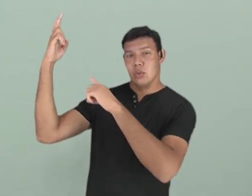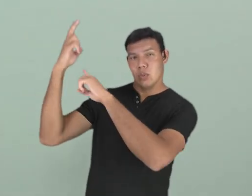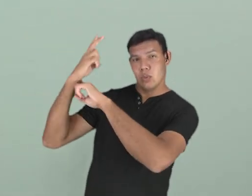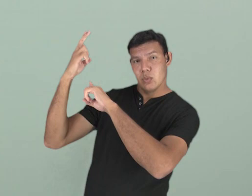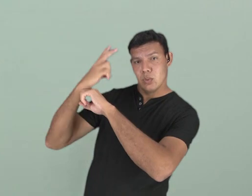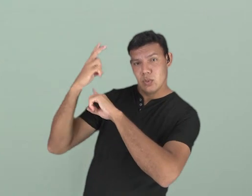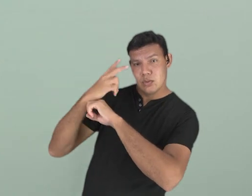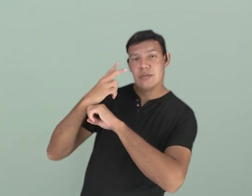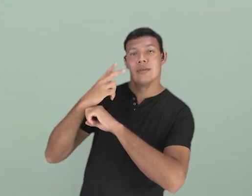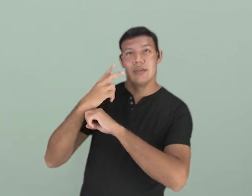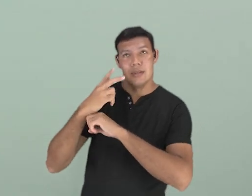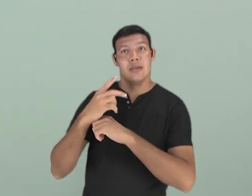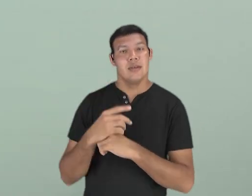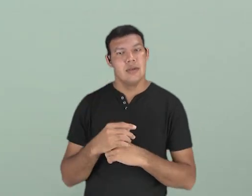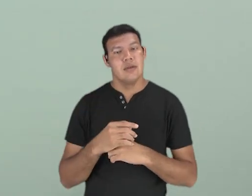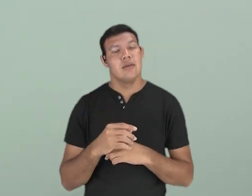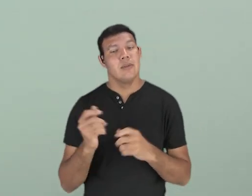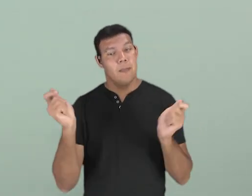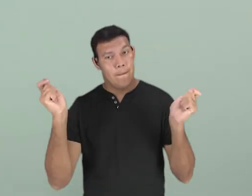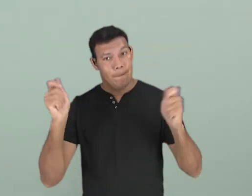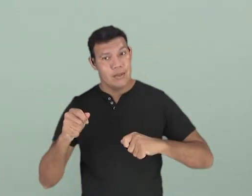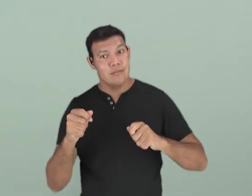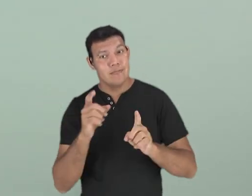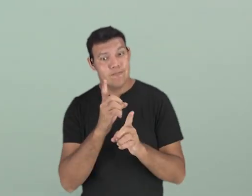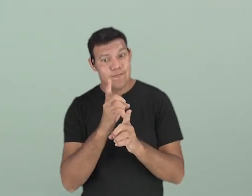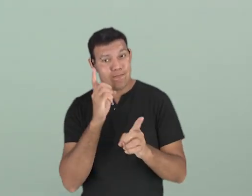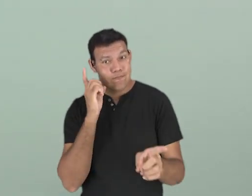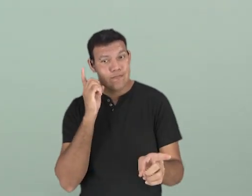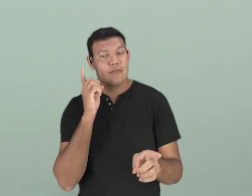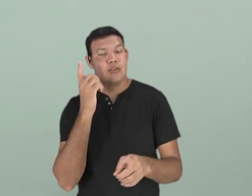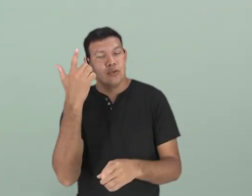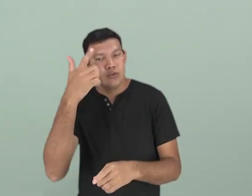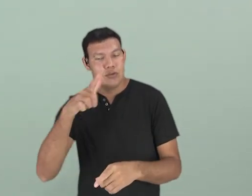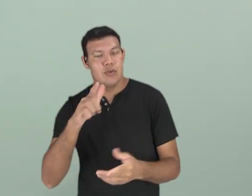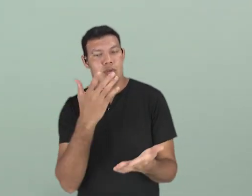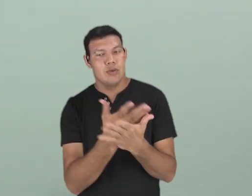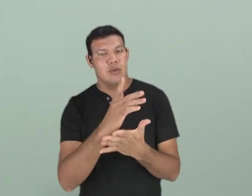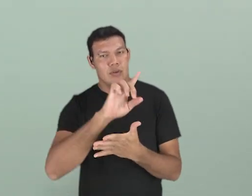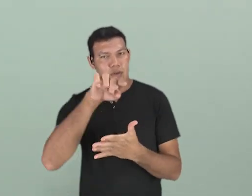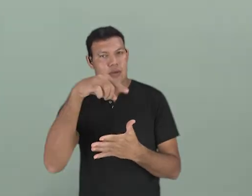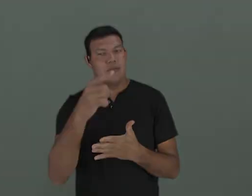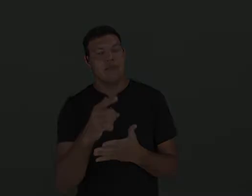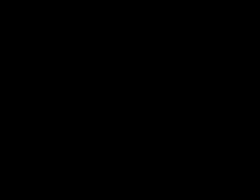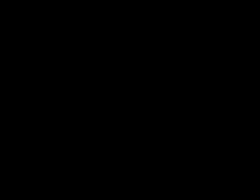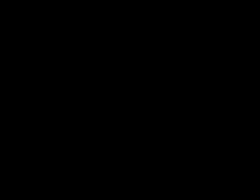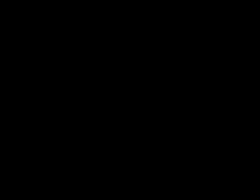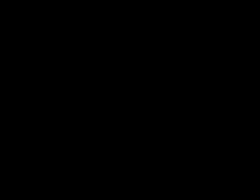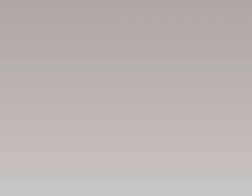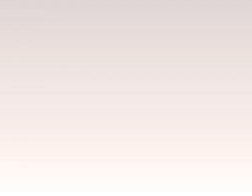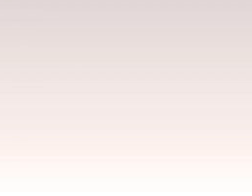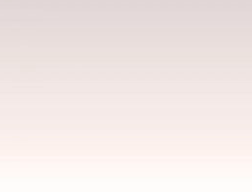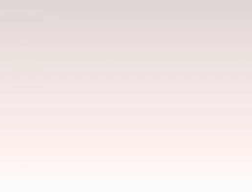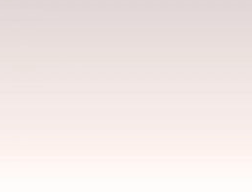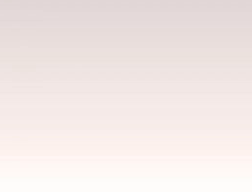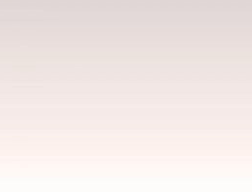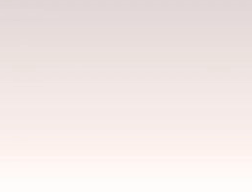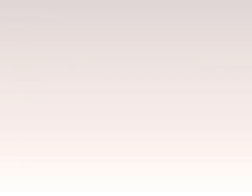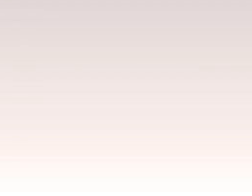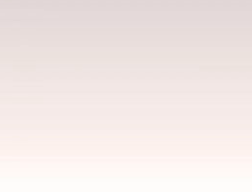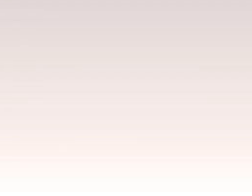espero encontrá-los novamente na próxima aula. Tchau, tchau e fica na paz de Deus.